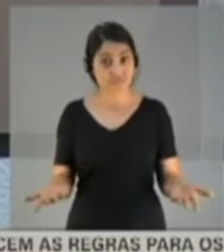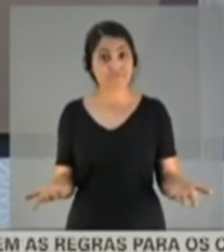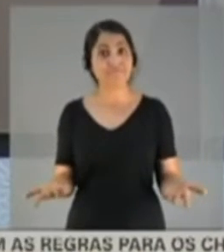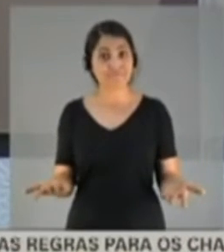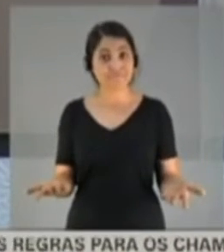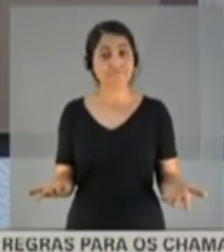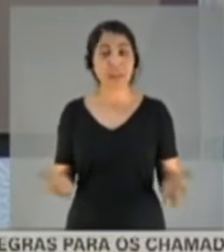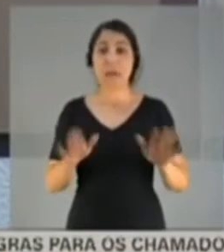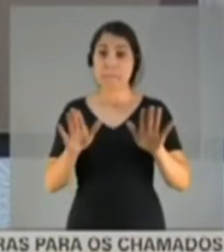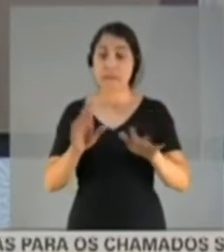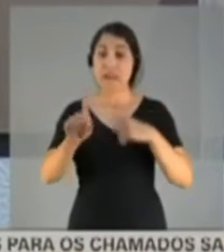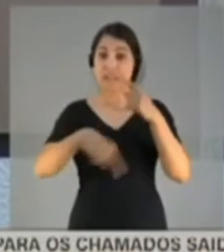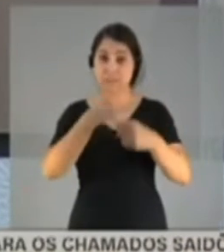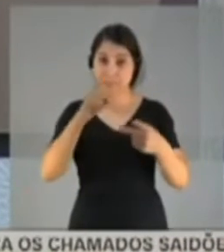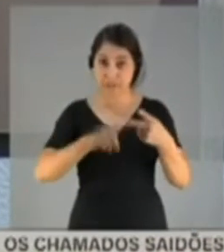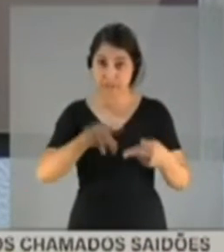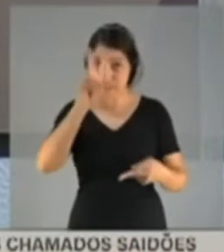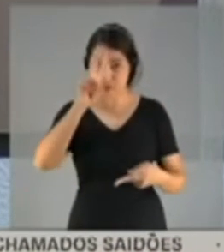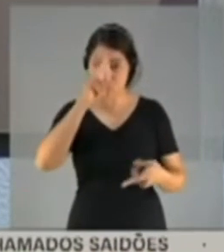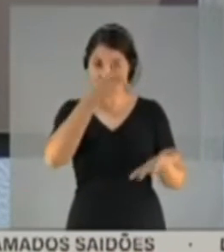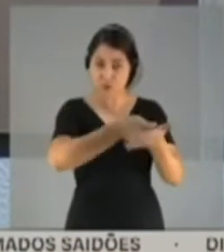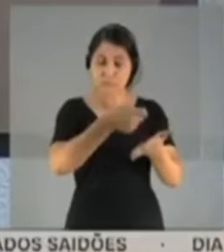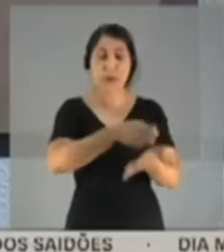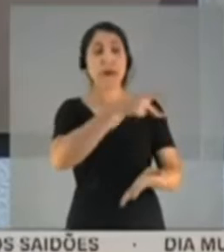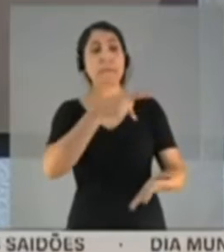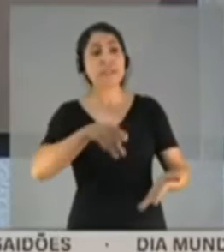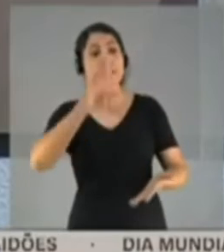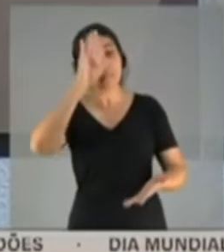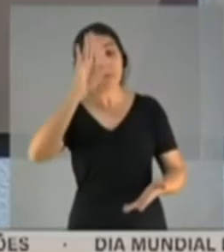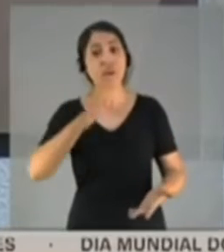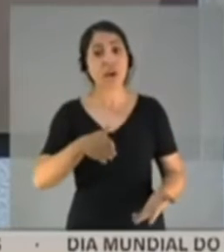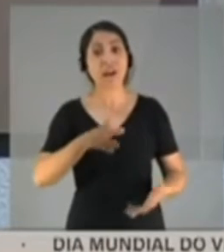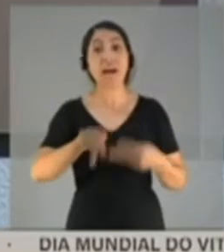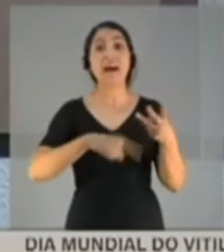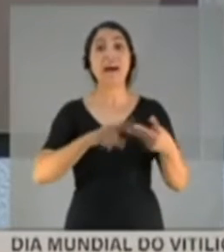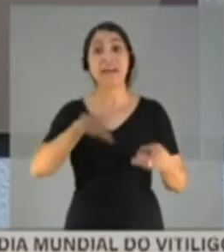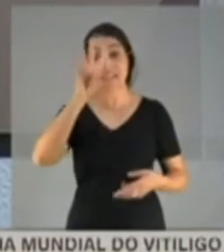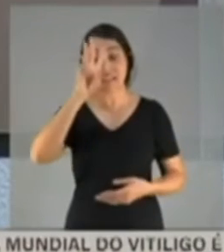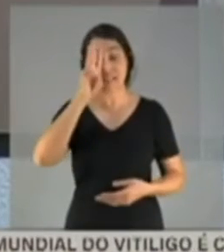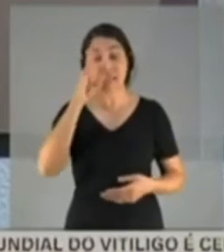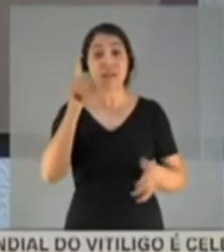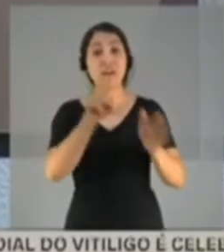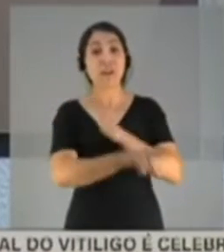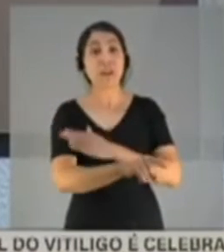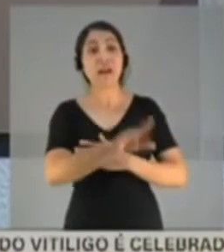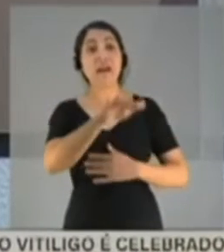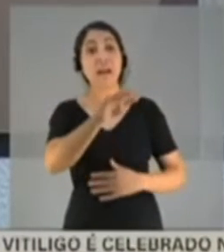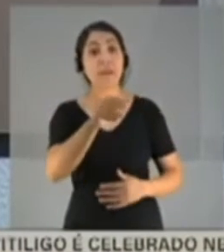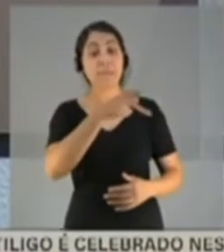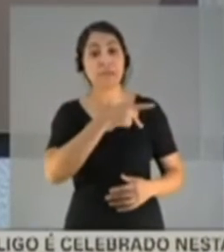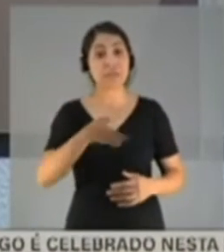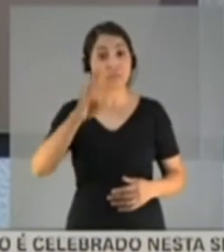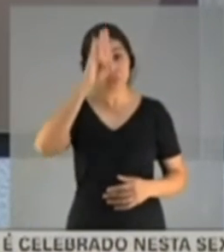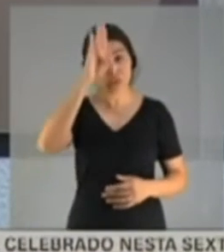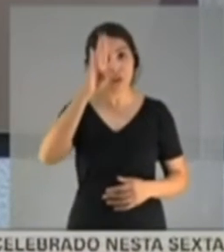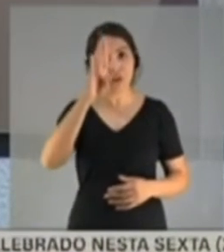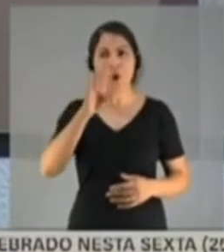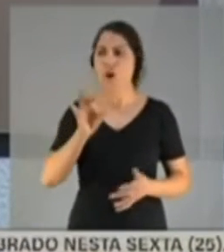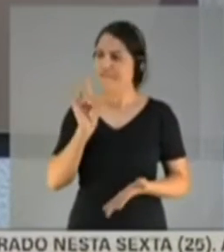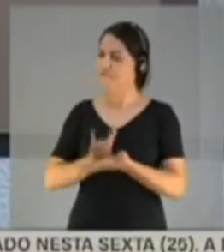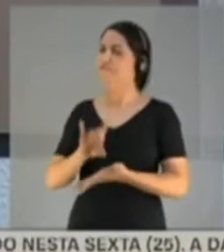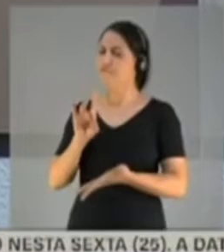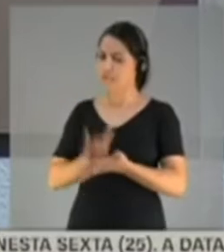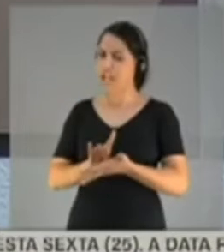Cobramos o presidente na segunda, cobramos o presidente na terça, e na terça me responderam, verdade. Mas o presidente tem muitas outras tarefas, mas irá dar provimento agora.